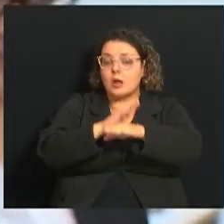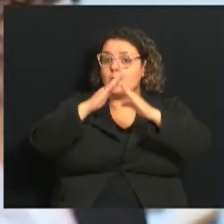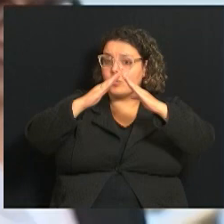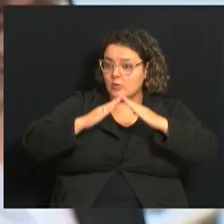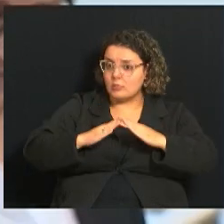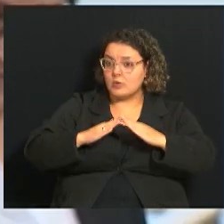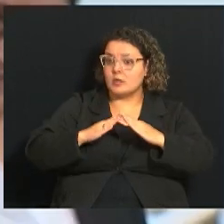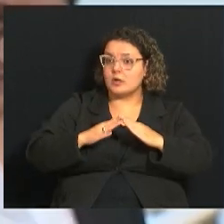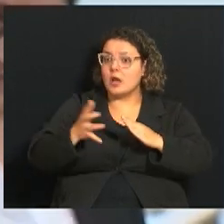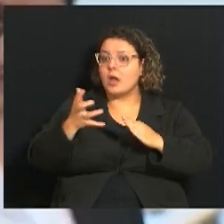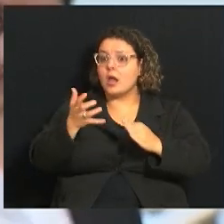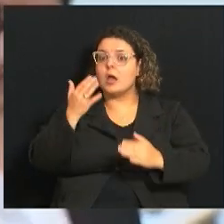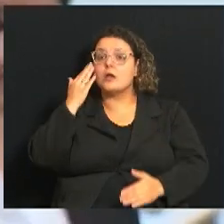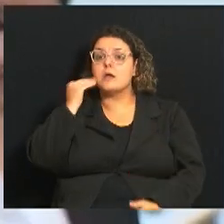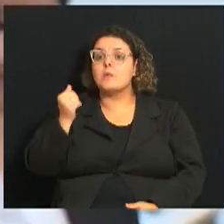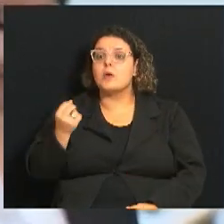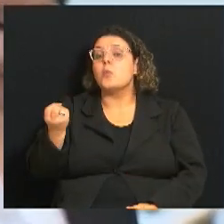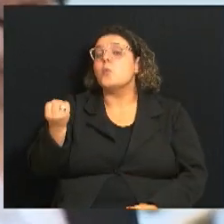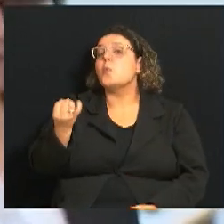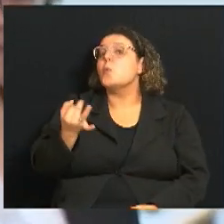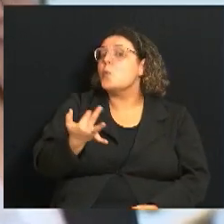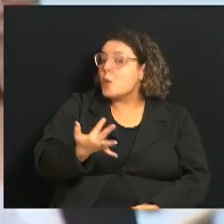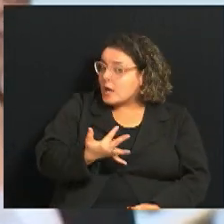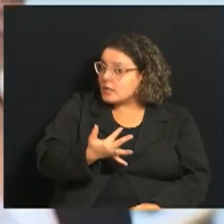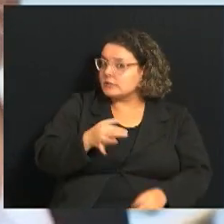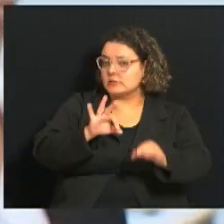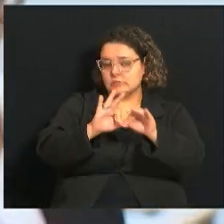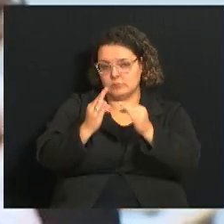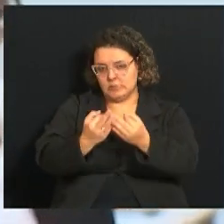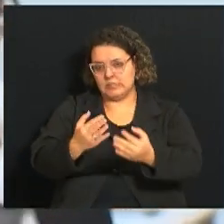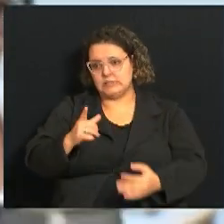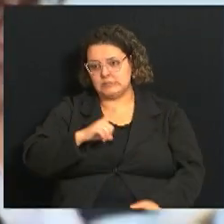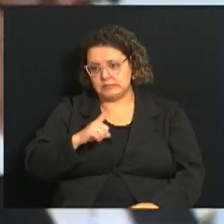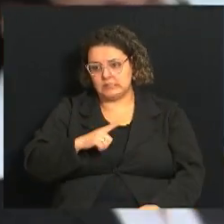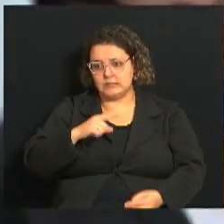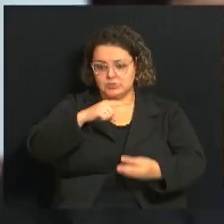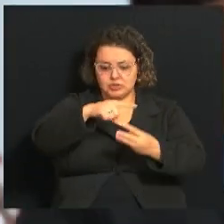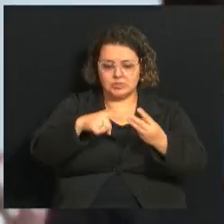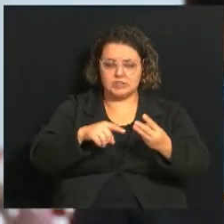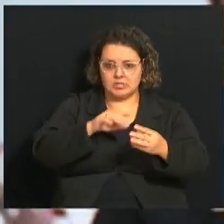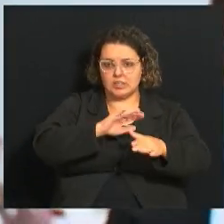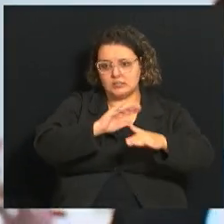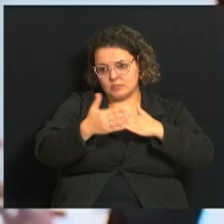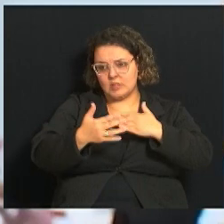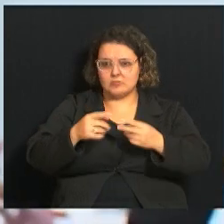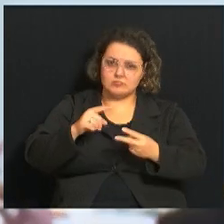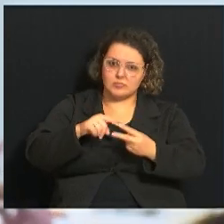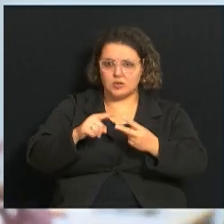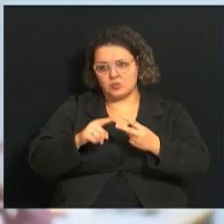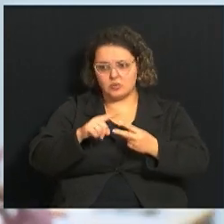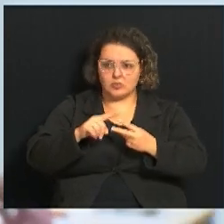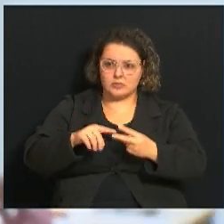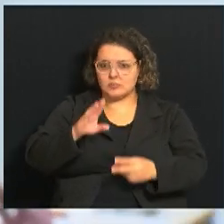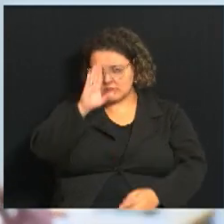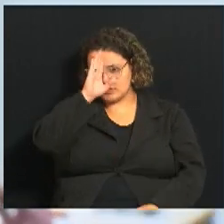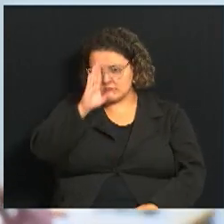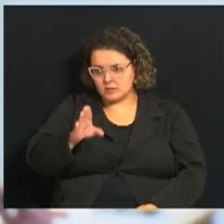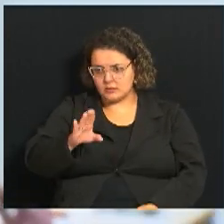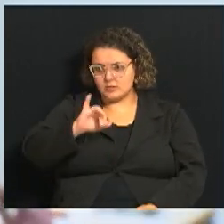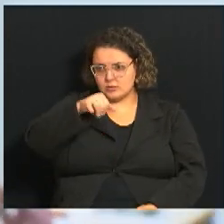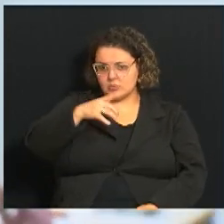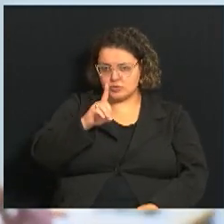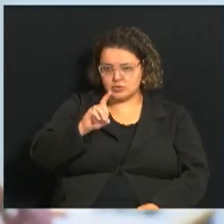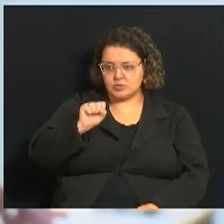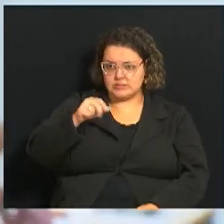gostaria de saber quantos são, né? Em especial de 3 bairros ali, ou dois bairros mais precisamente, que é do Jardim Santo Antônio,